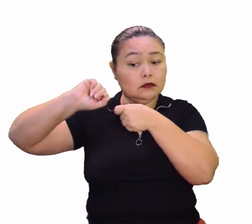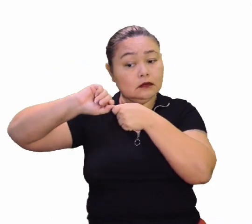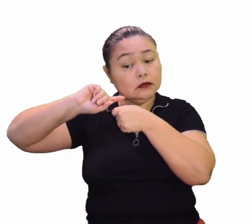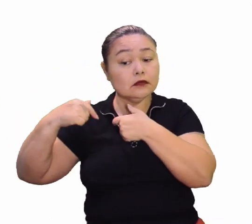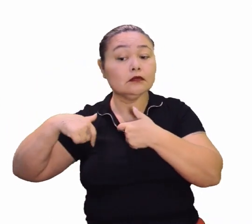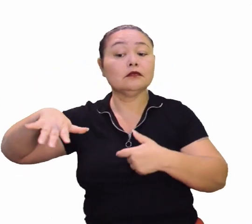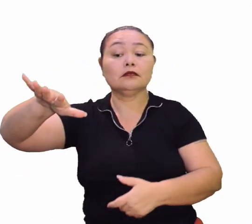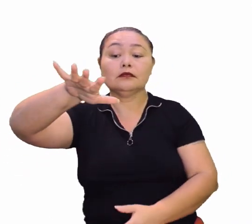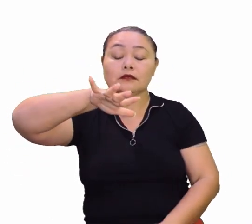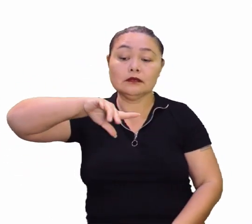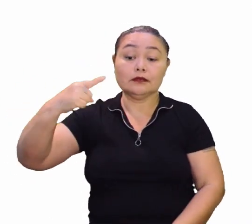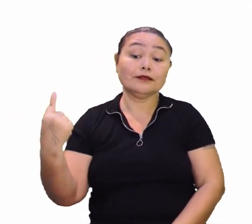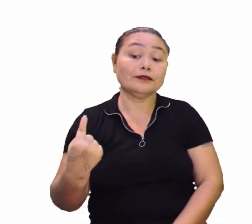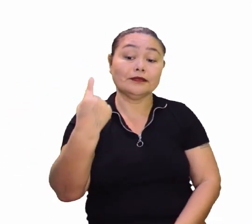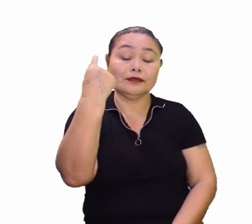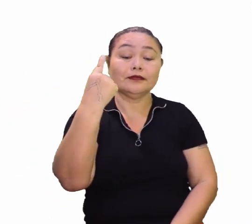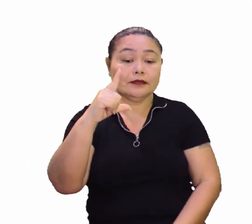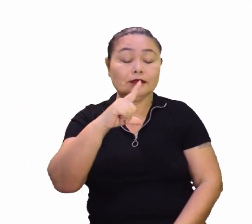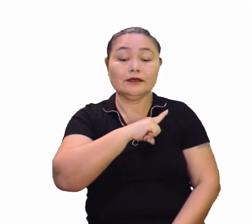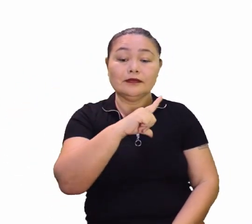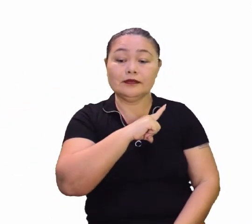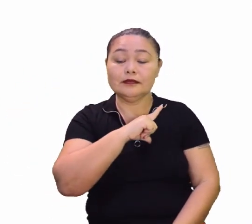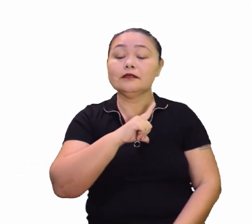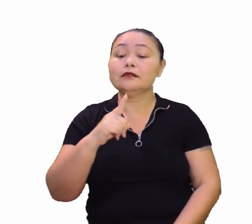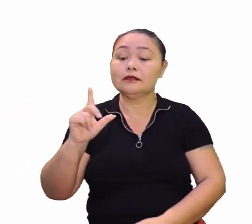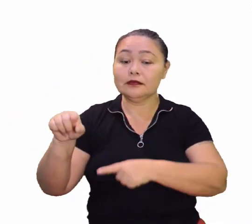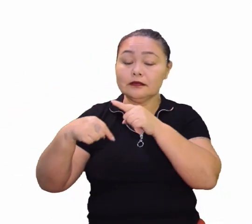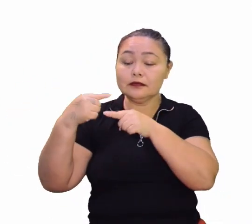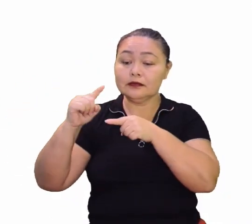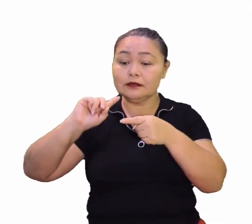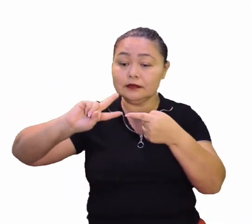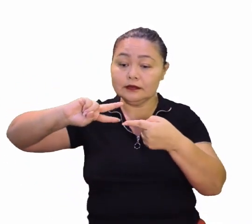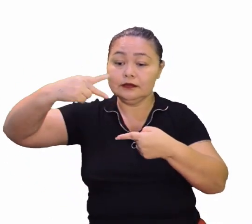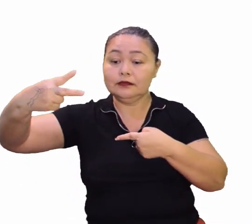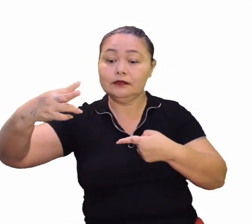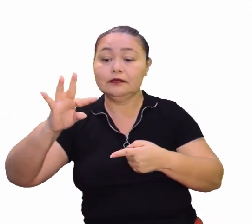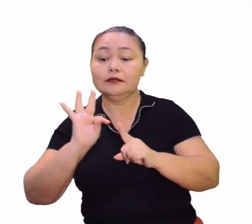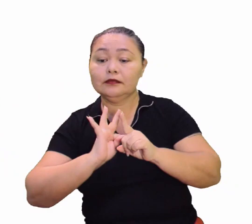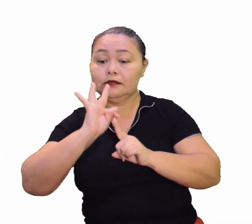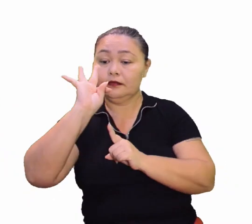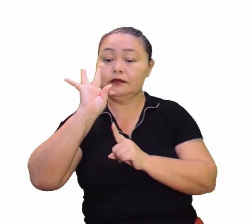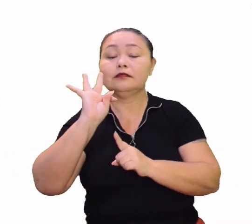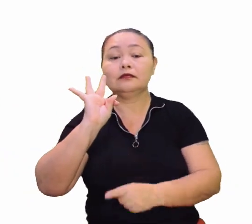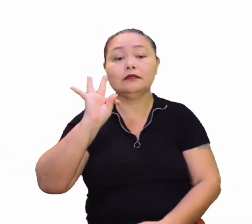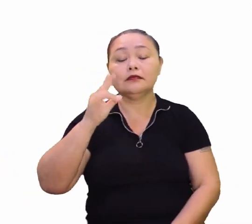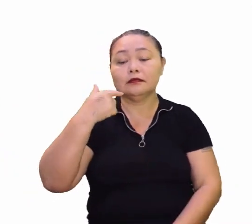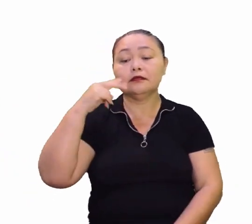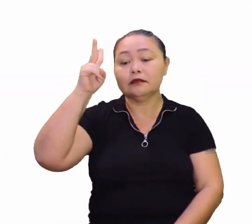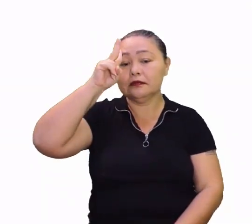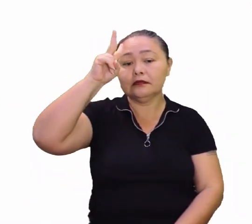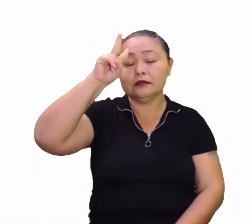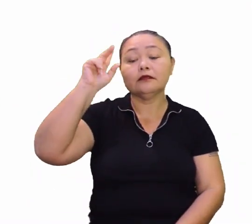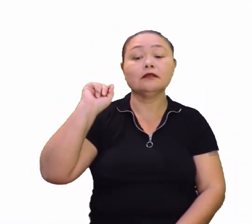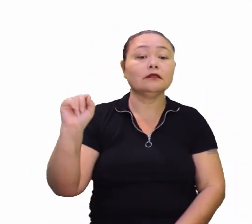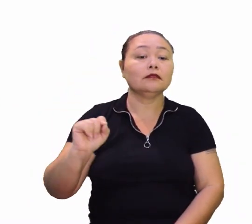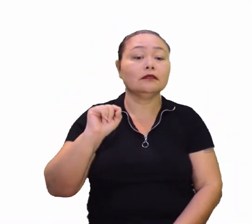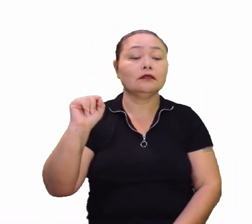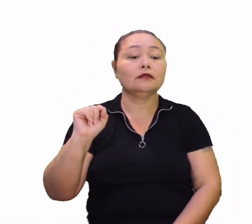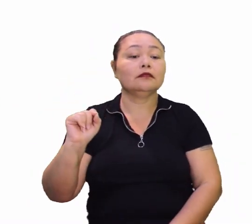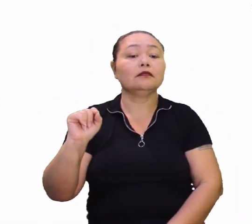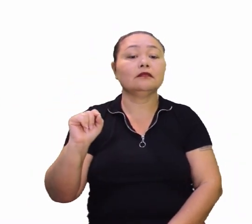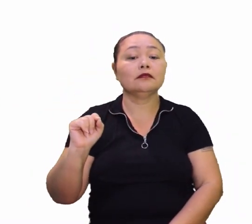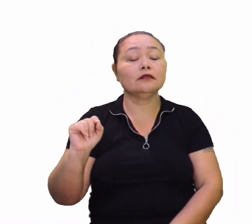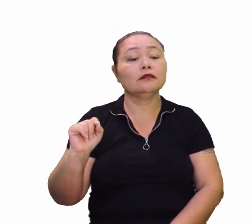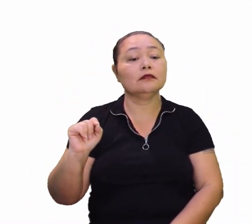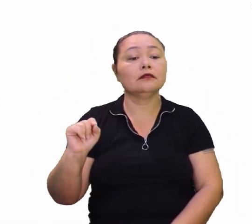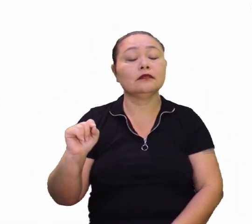único espaço geográfico aí que está sendo afetado pela inversão térmica, que a gente vai relembrar o que é a inversão